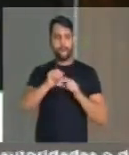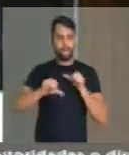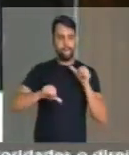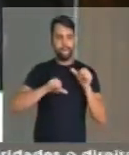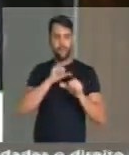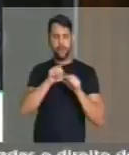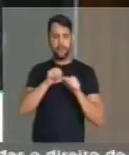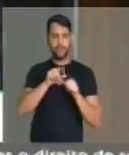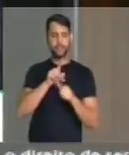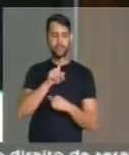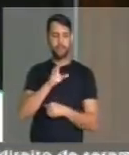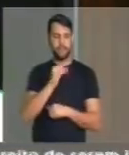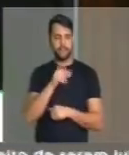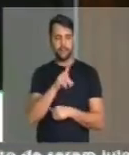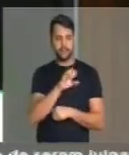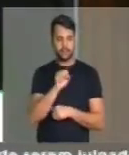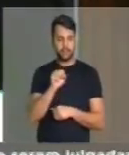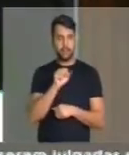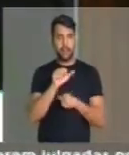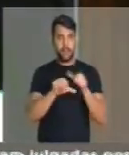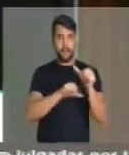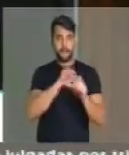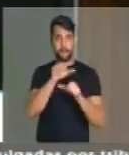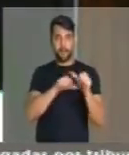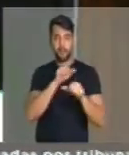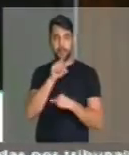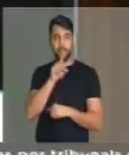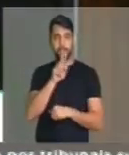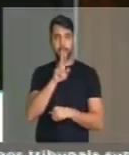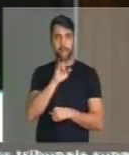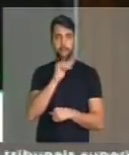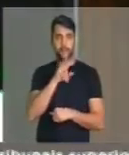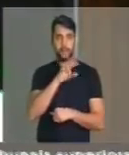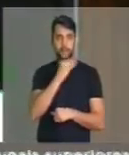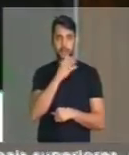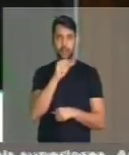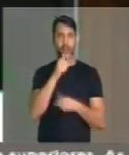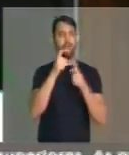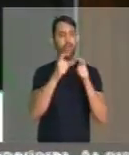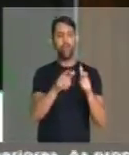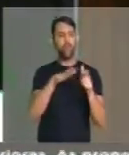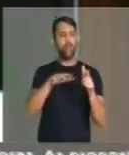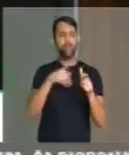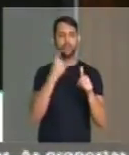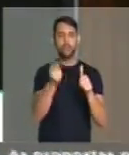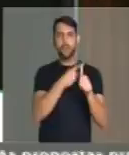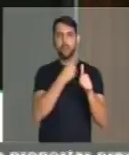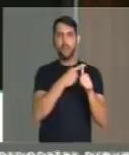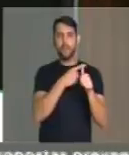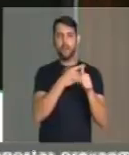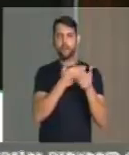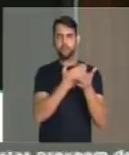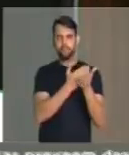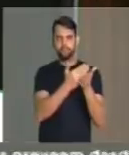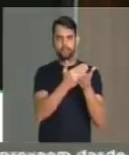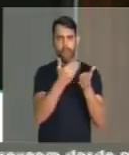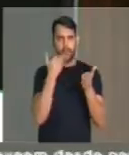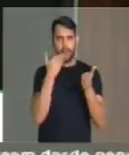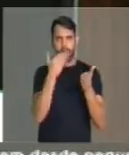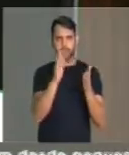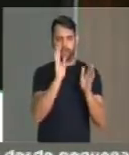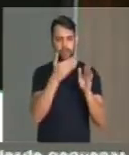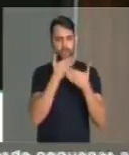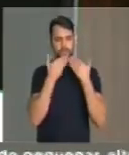reforma previdenciária. A reforma previdenciária cujas primeiras linhas começam a